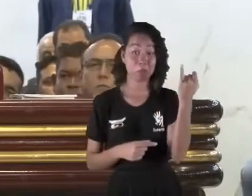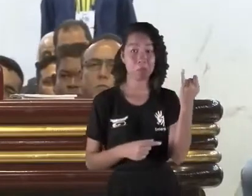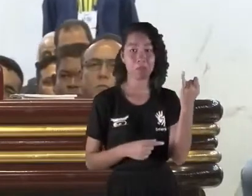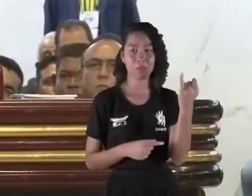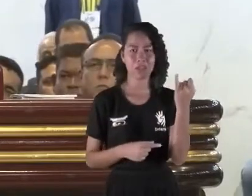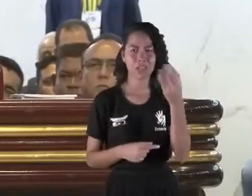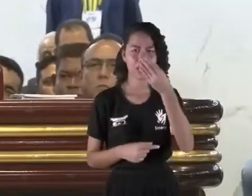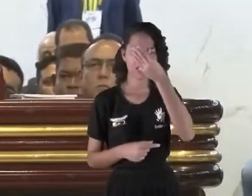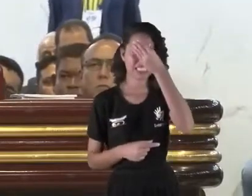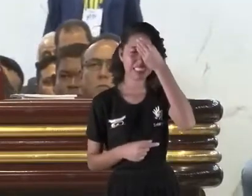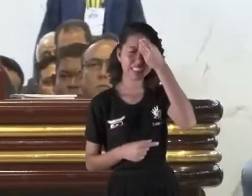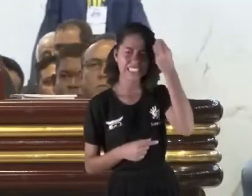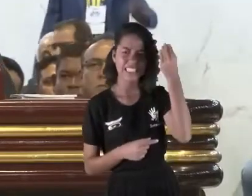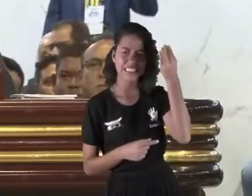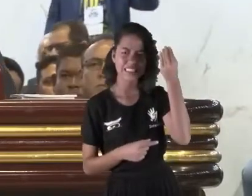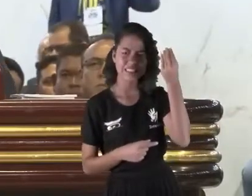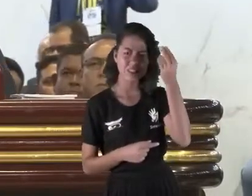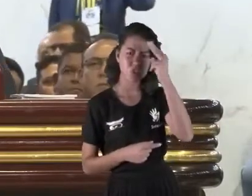tu veio do meio do povo?